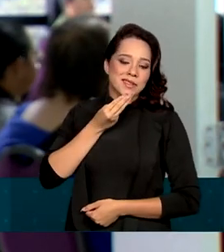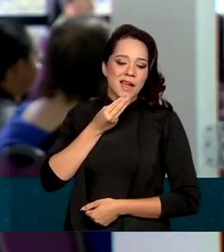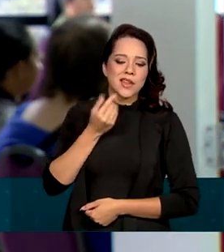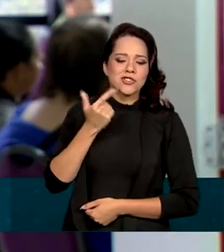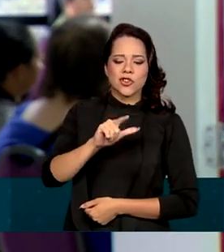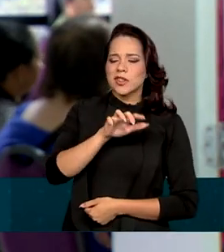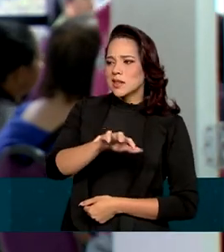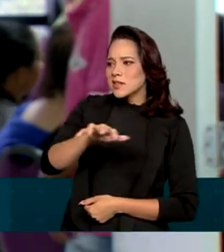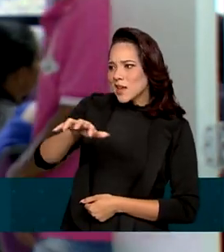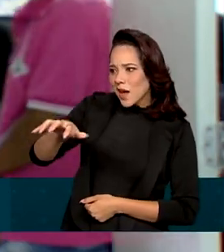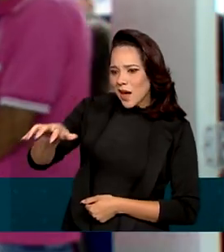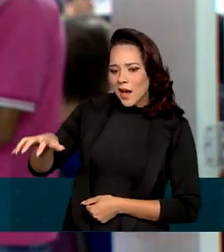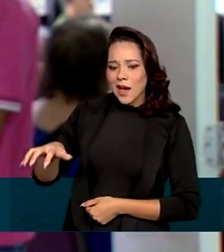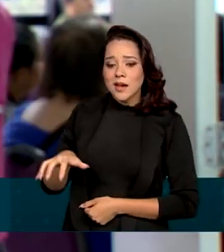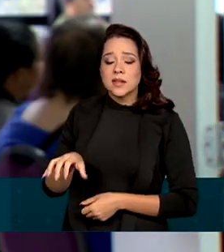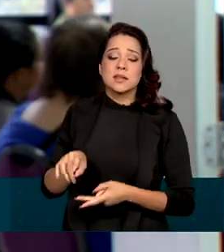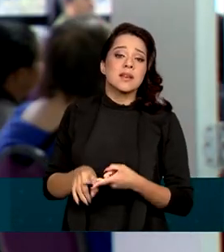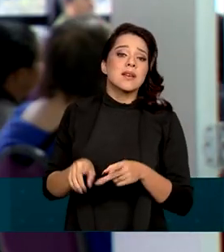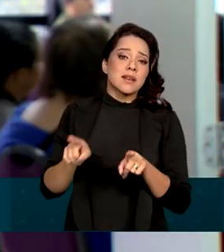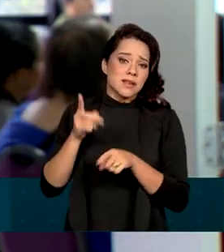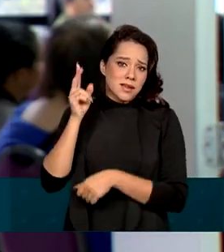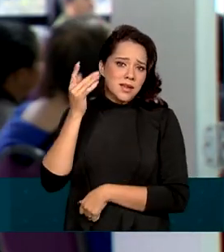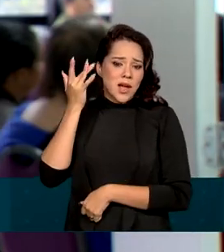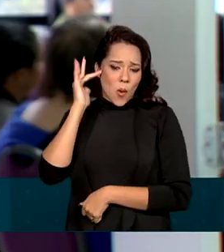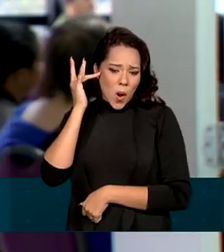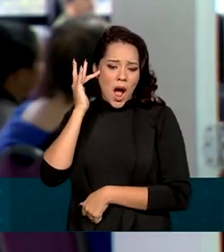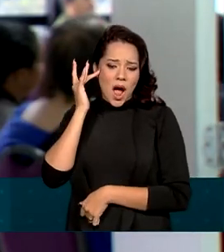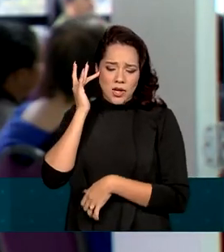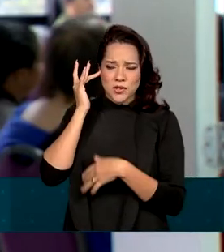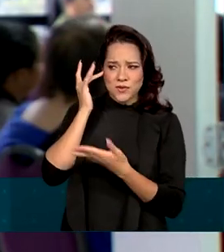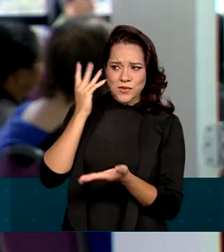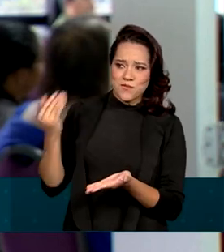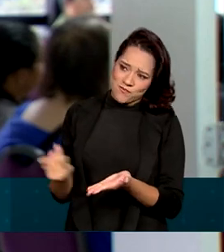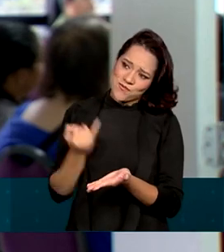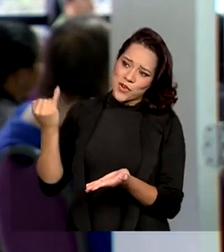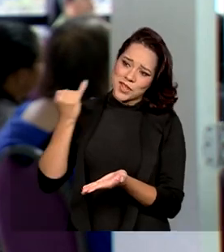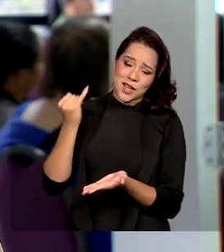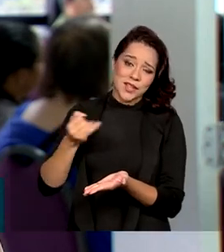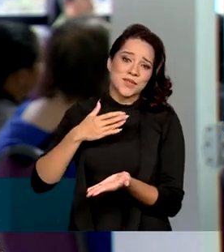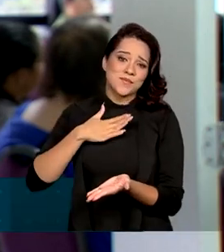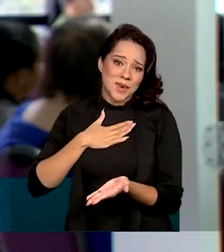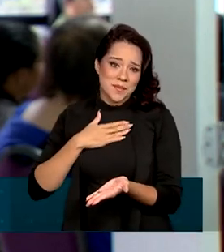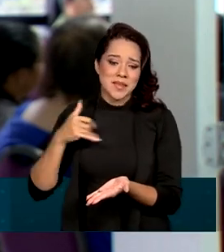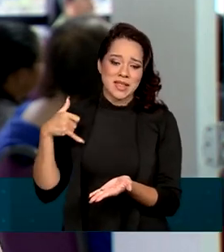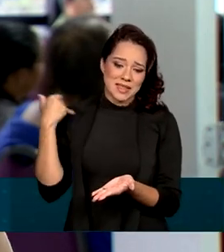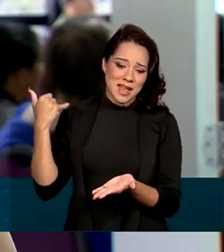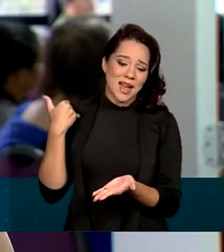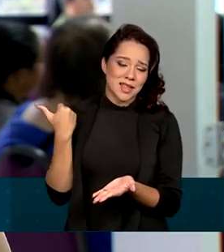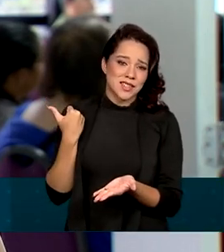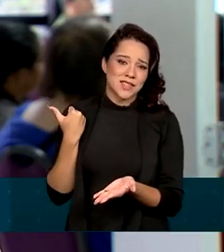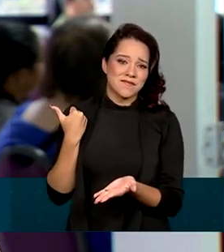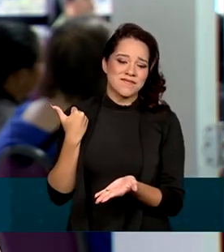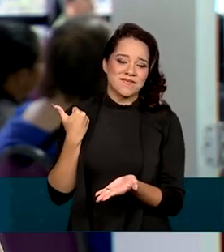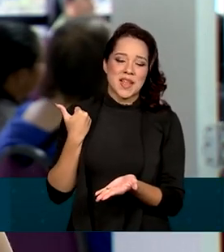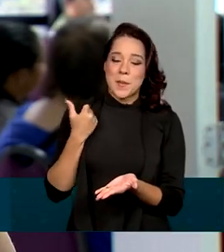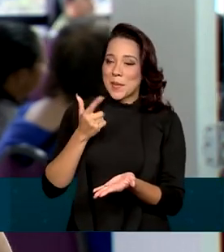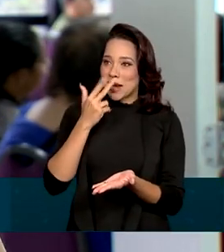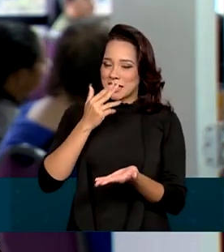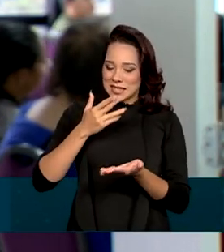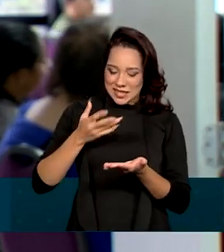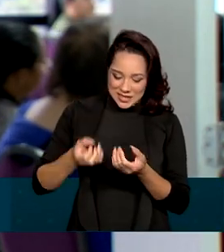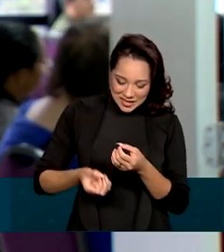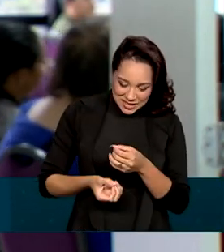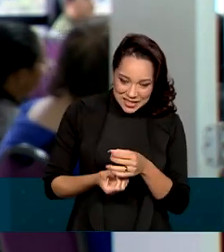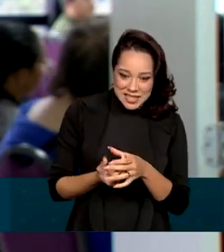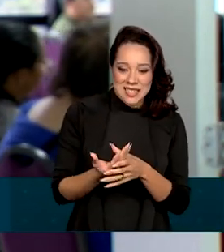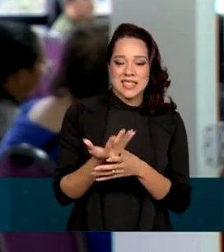outras áreas e eu acho isso muito significante assim, para a minha idade, tipo uma fênix, né? Um renascimento,